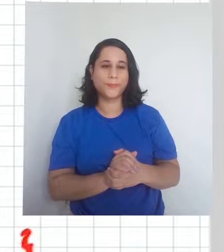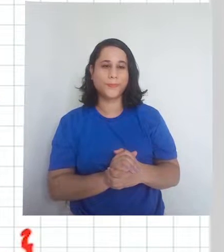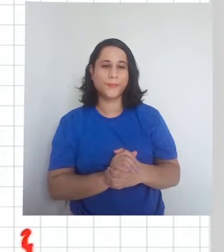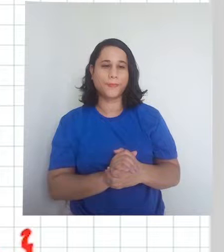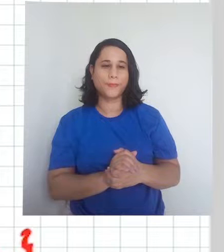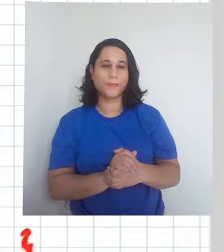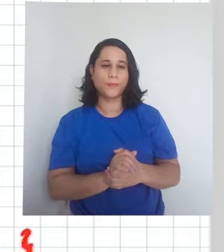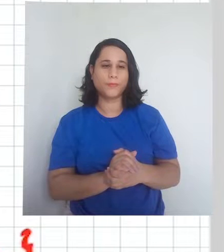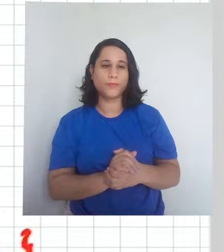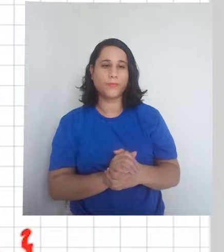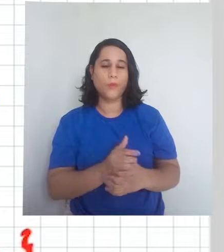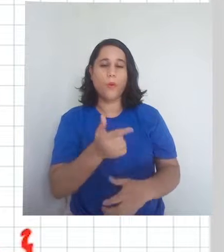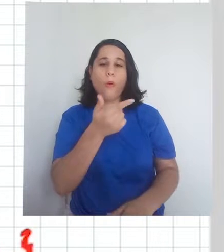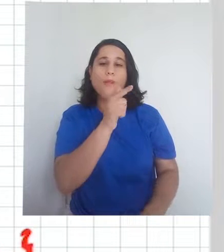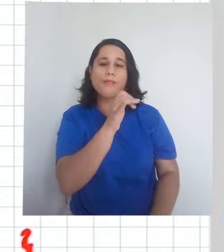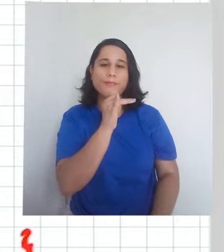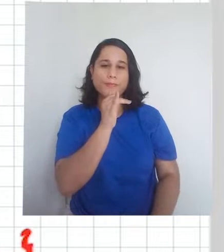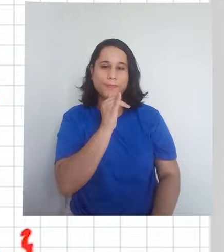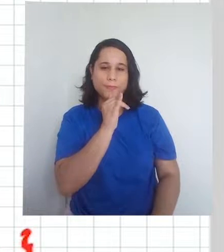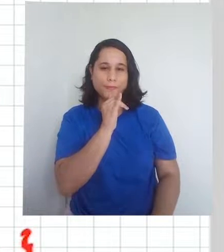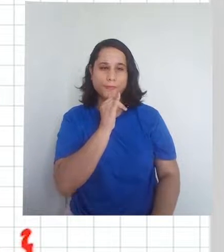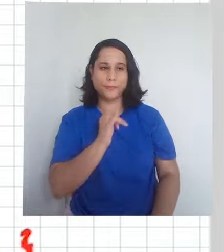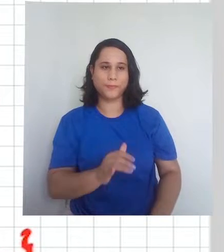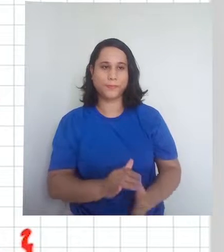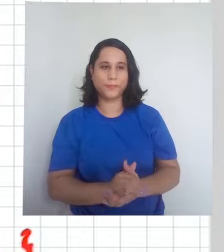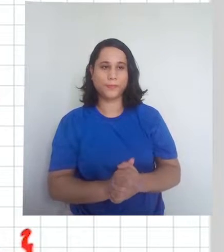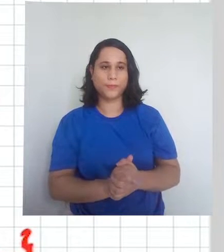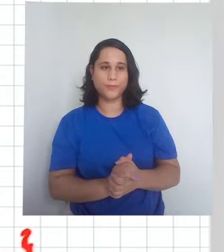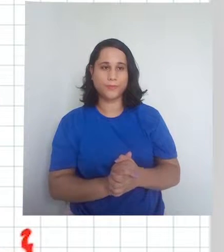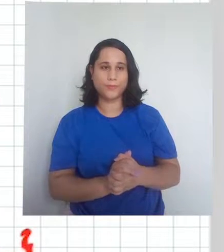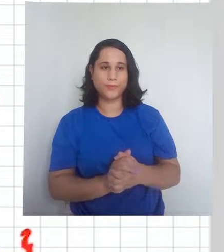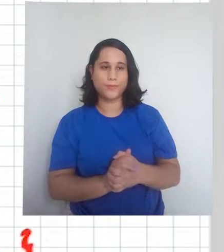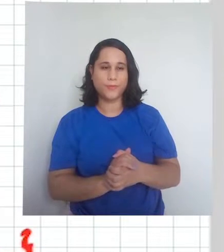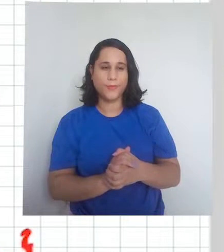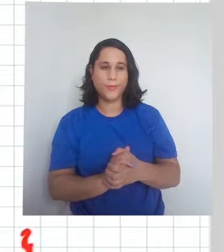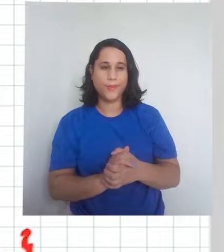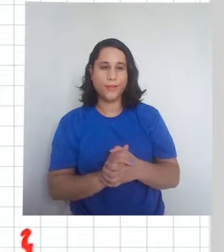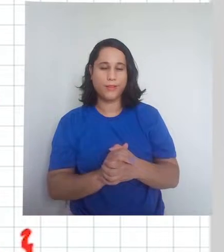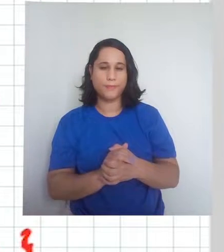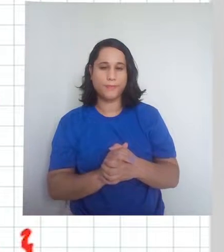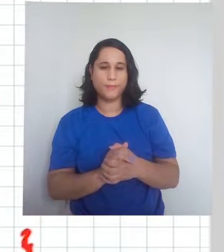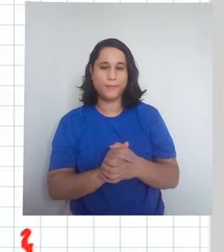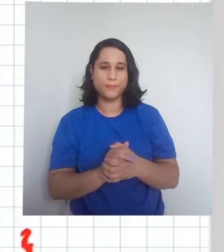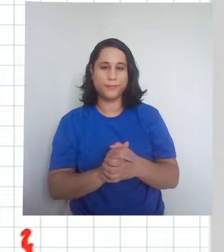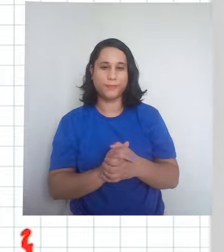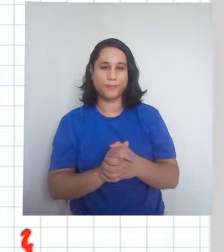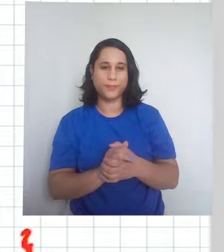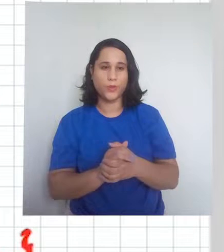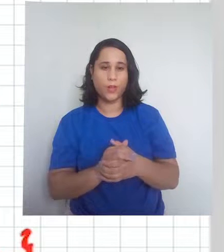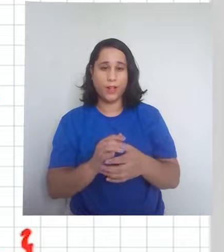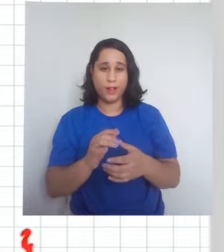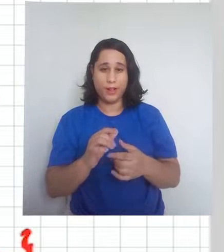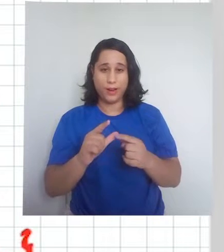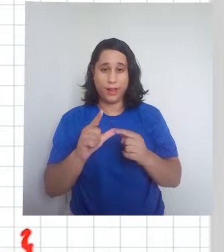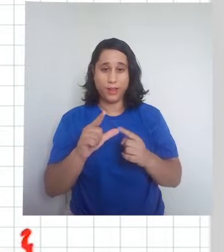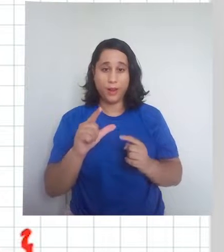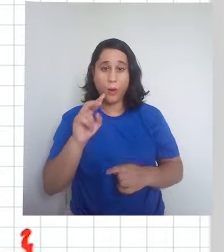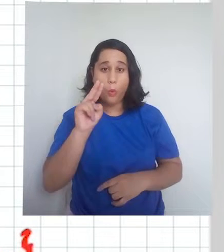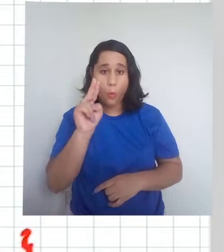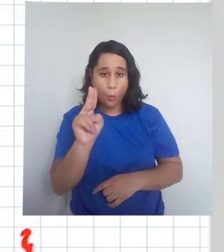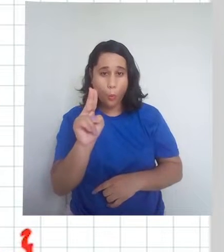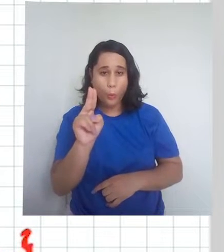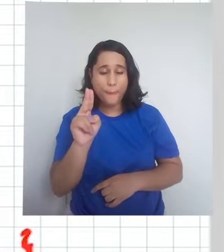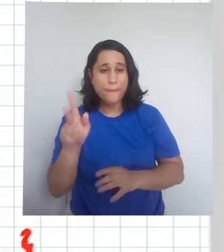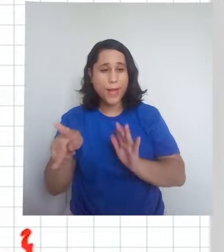pertence. Vou dar outro exemplo. O U pertence ao conjunto A? Sim ou